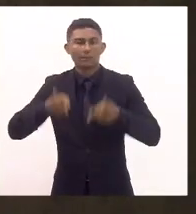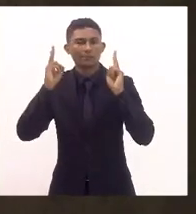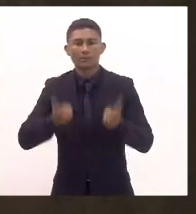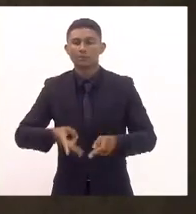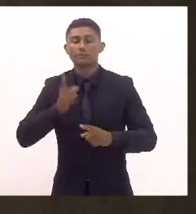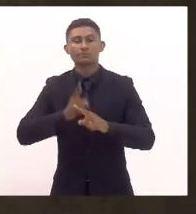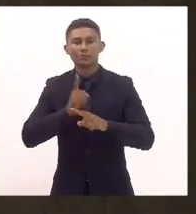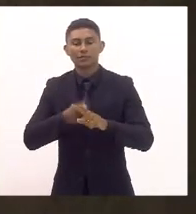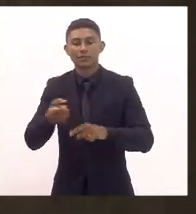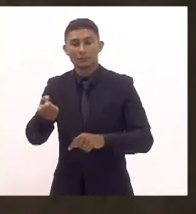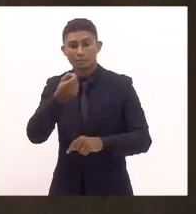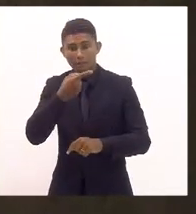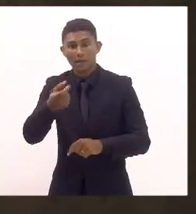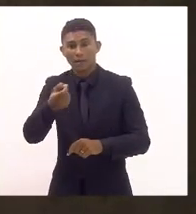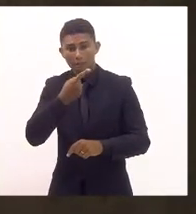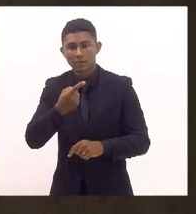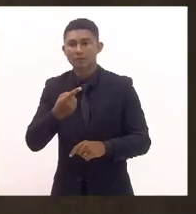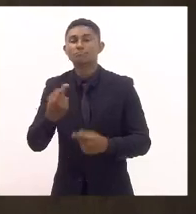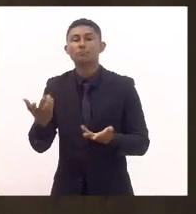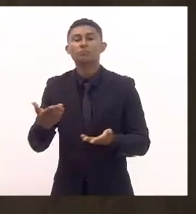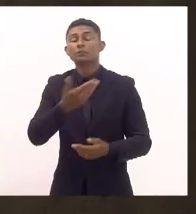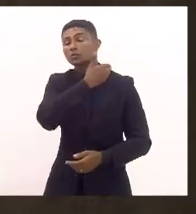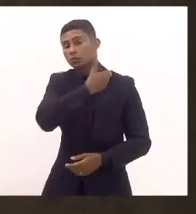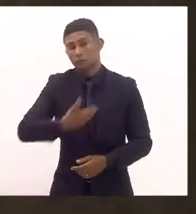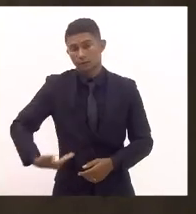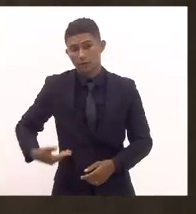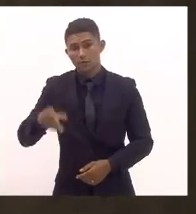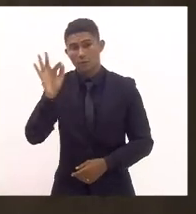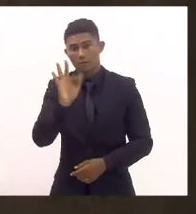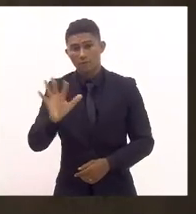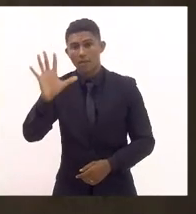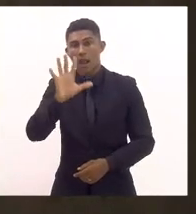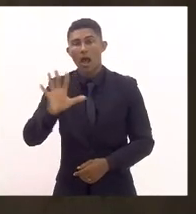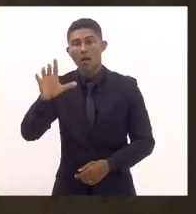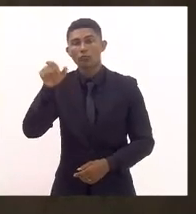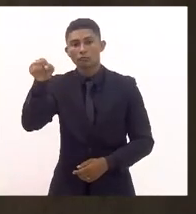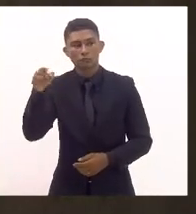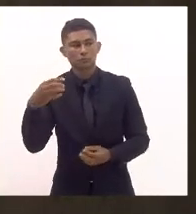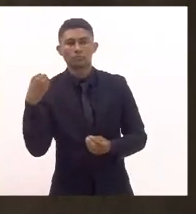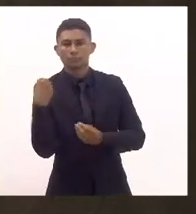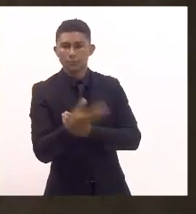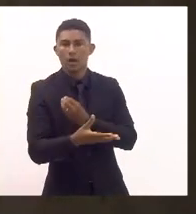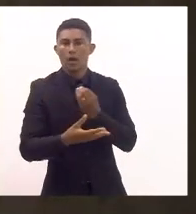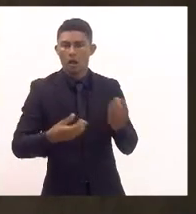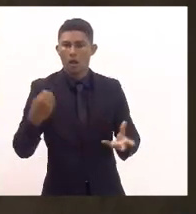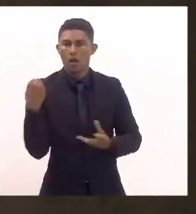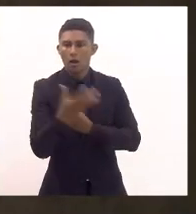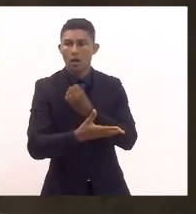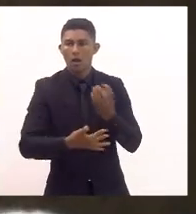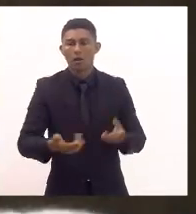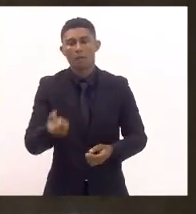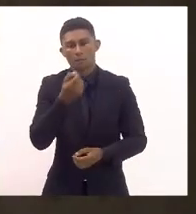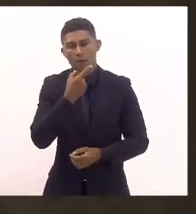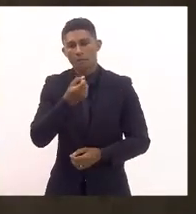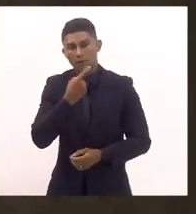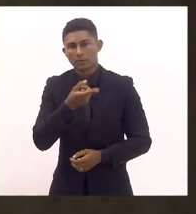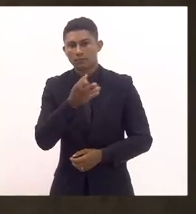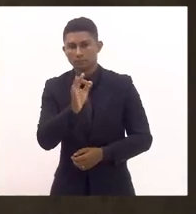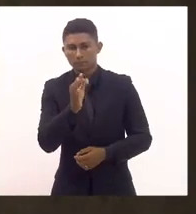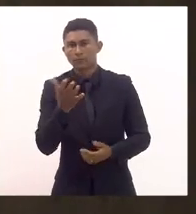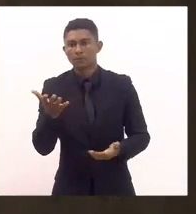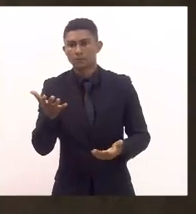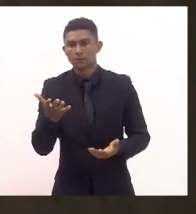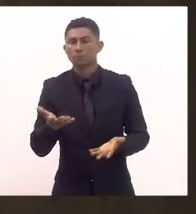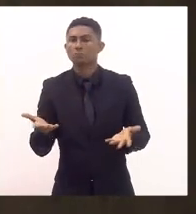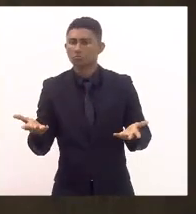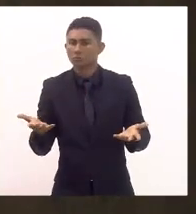Mônica que vem do Governo Federal e o governo federal é que fornece as medicações que